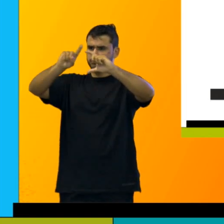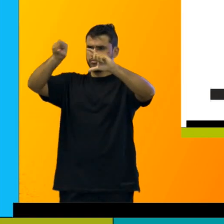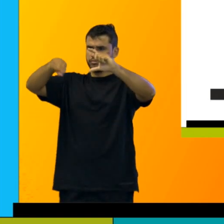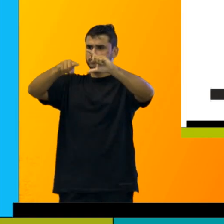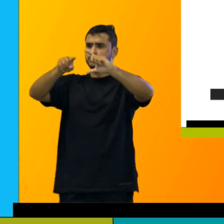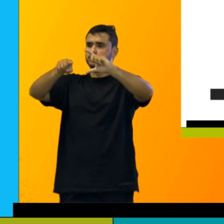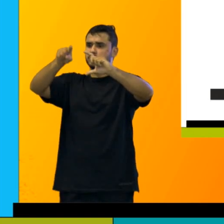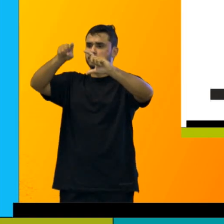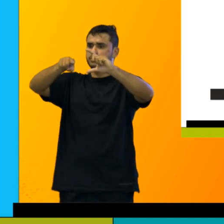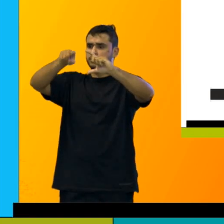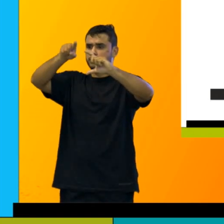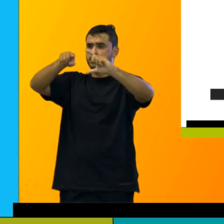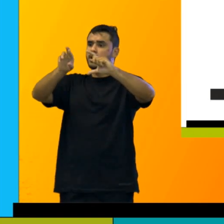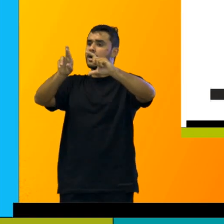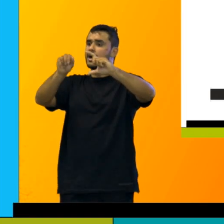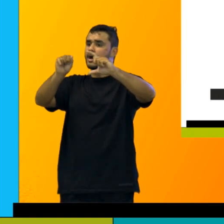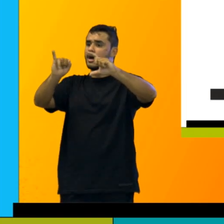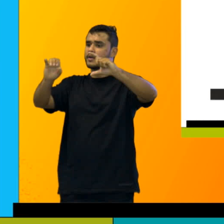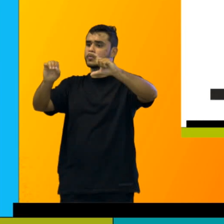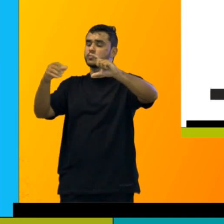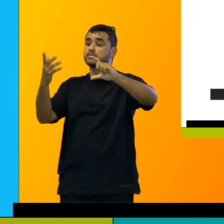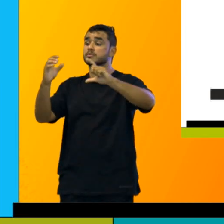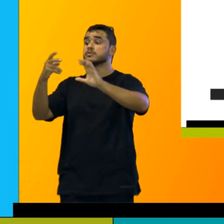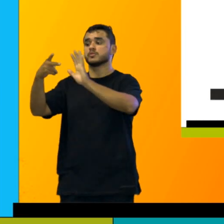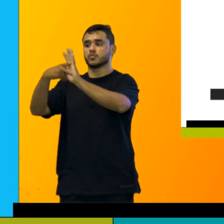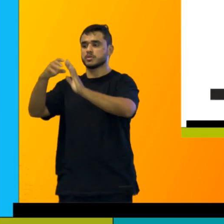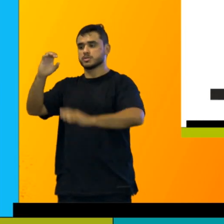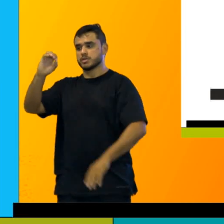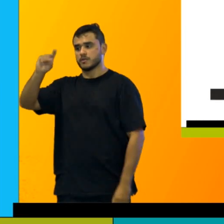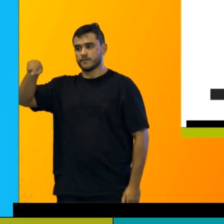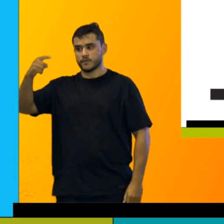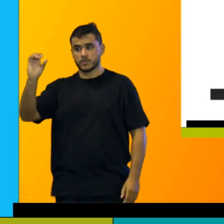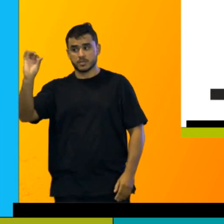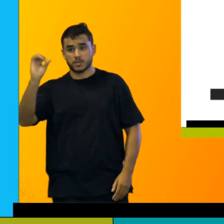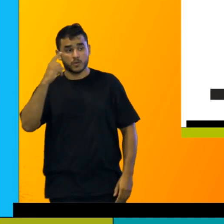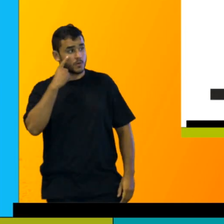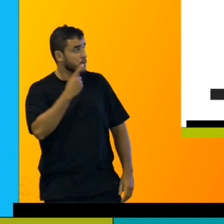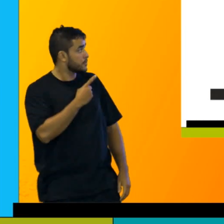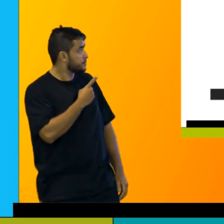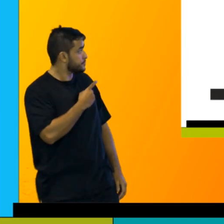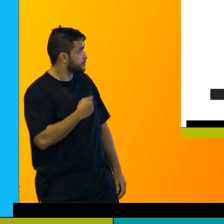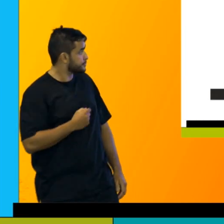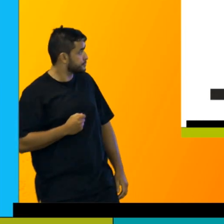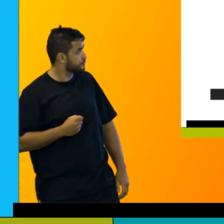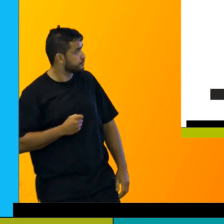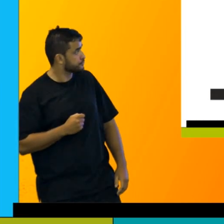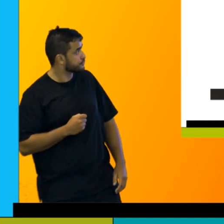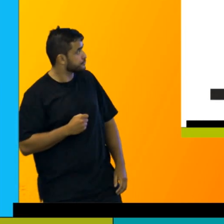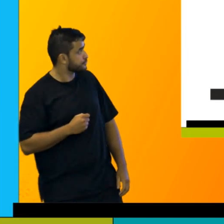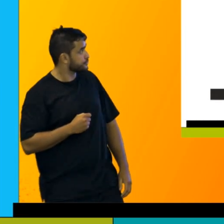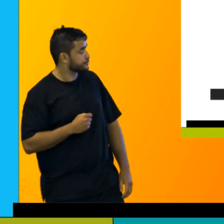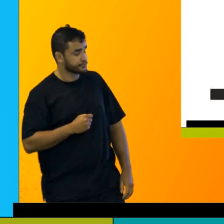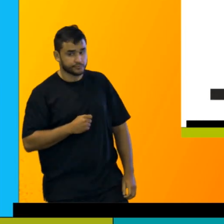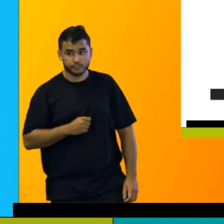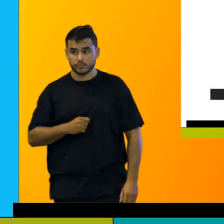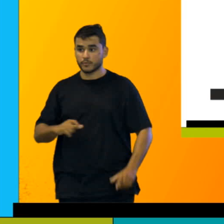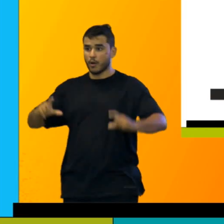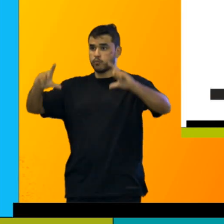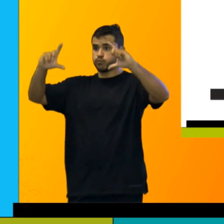0,6. Daqui para cá, ó, é 0,6, 0,6,